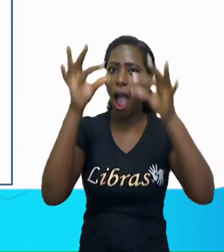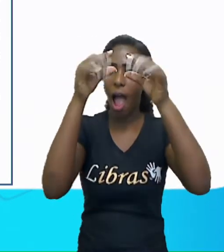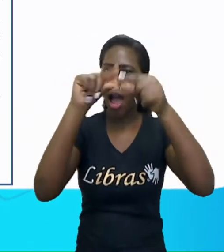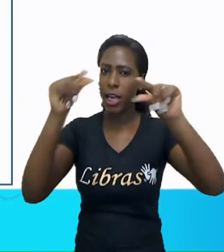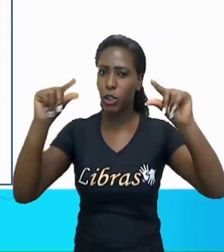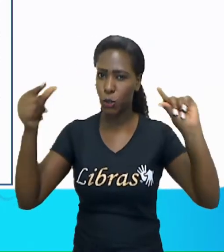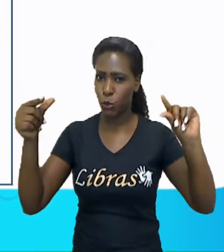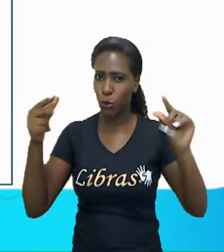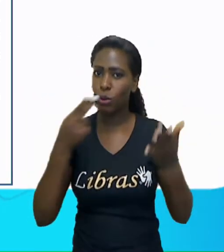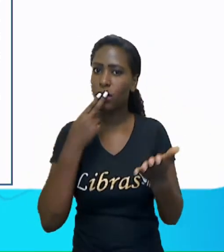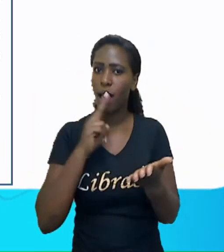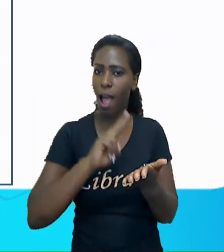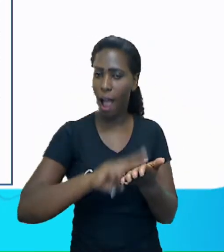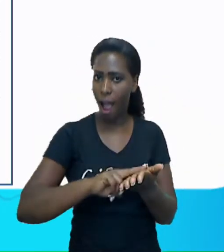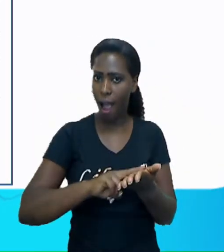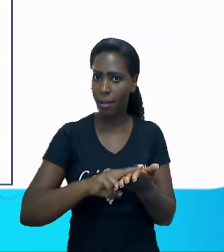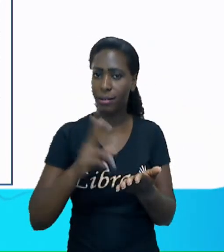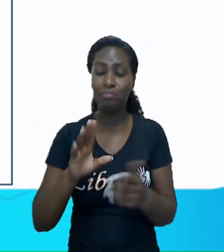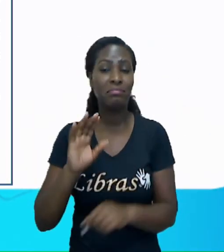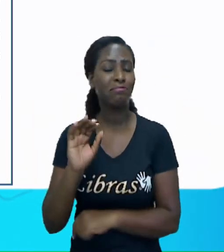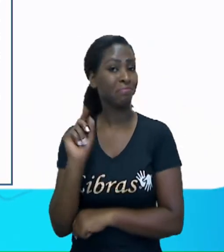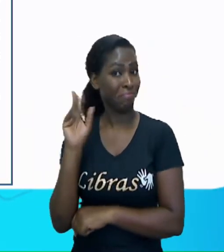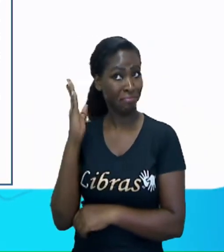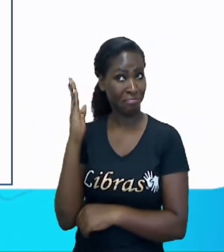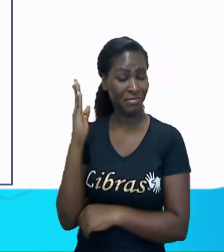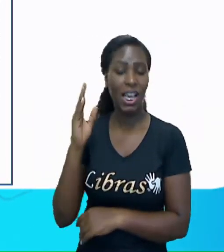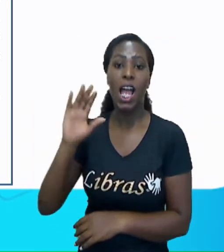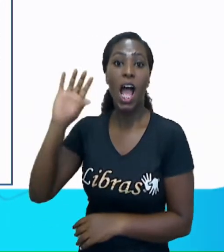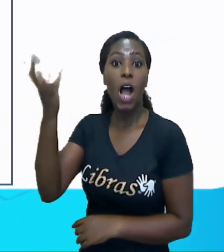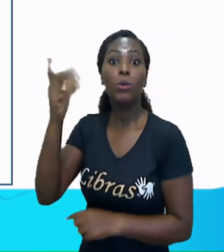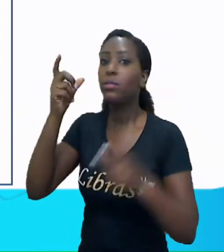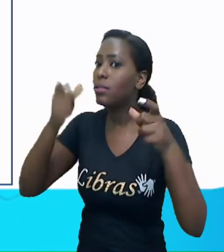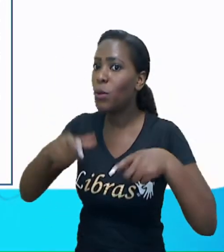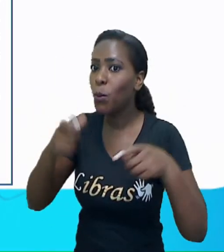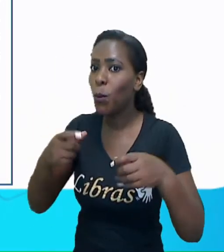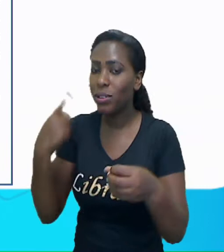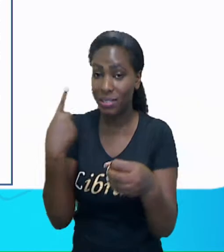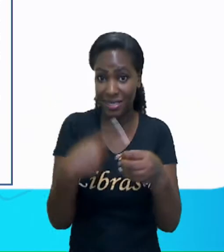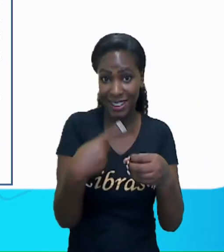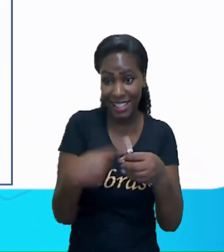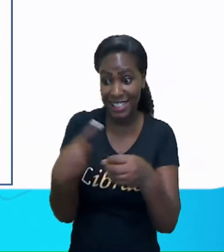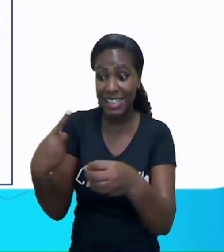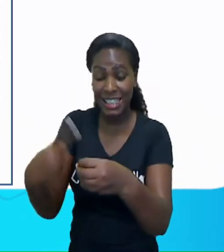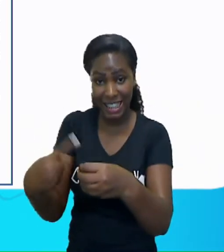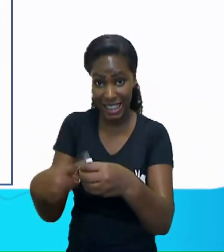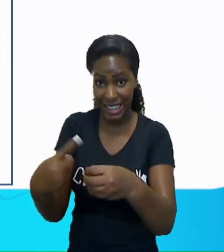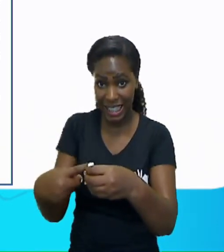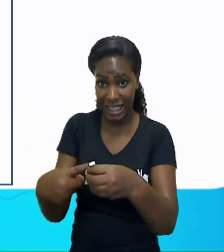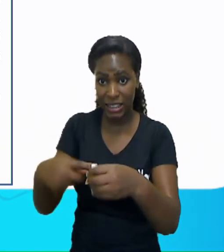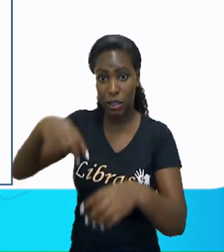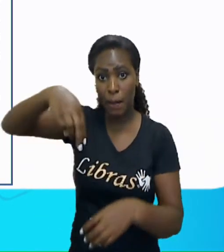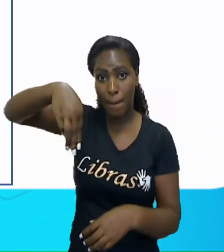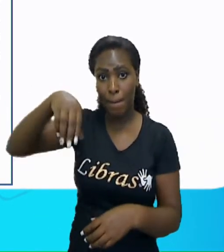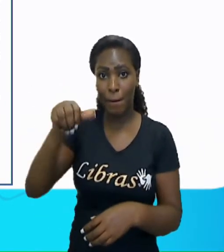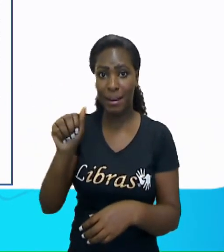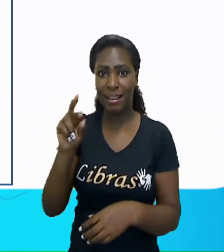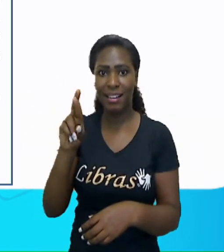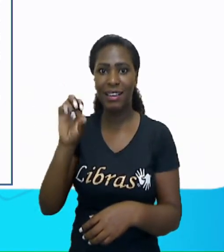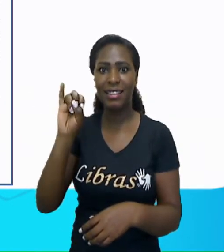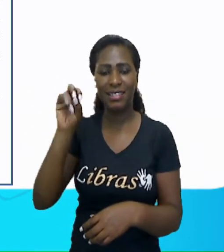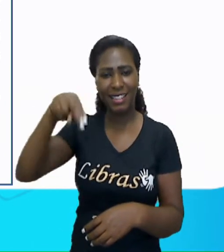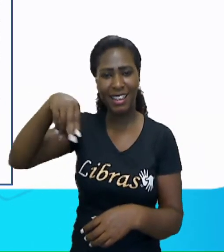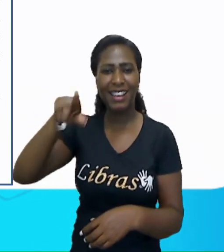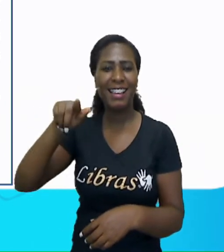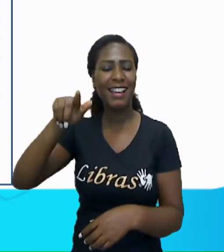Observe, Maringá, 17 de novembro de 2014. Senhor Presidente da Câmara